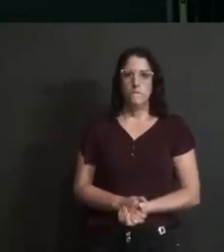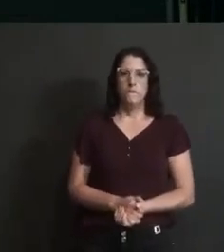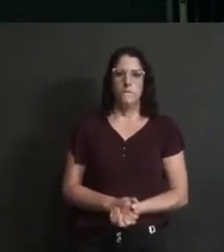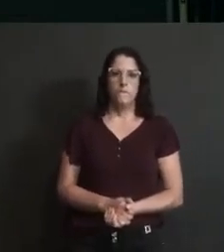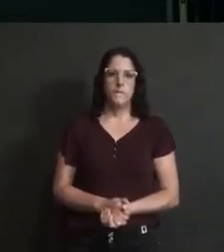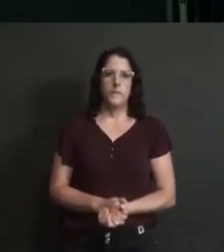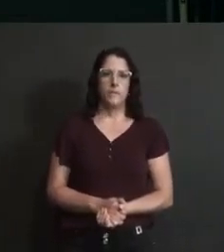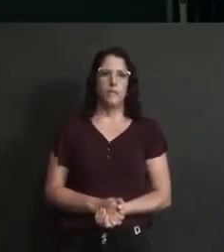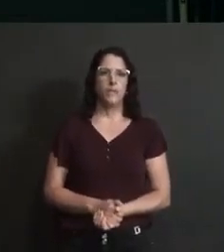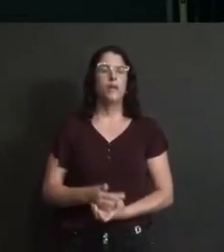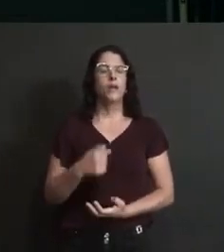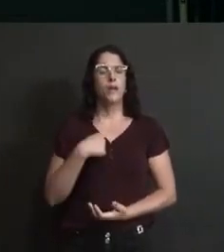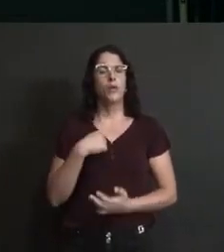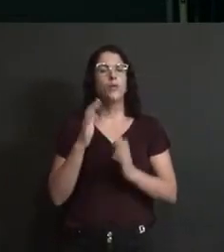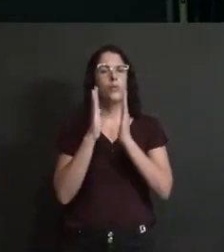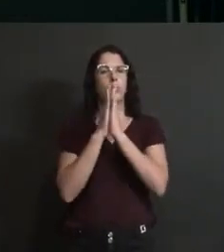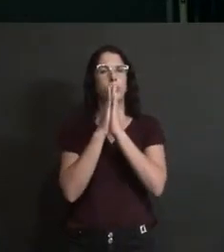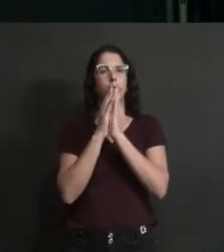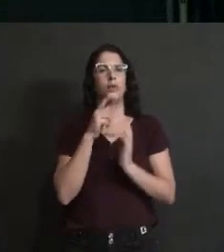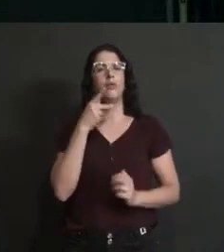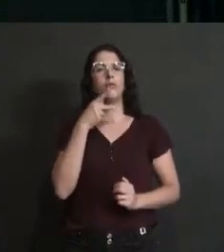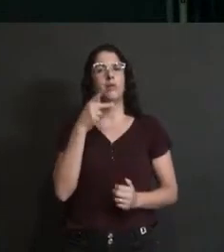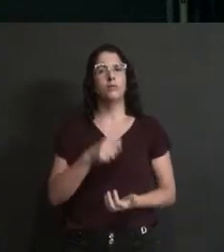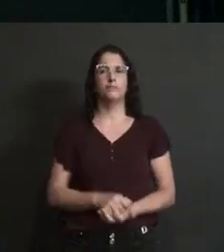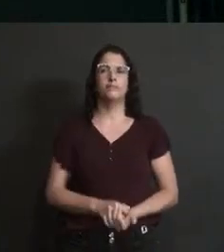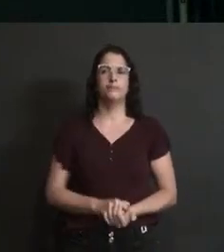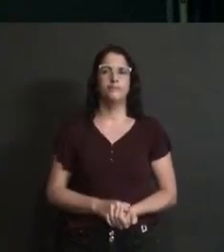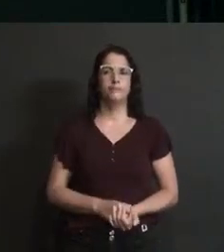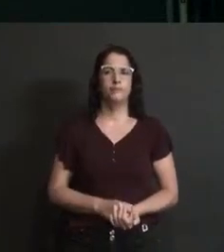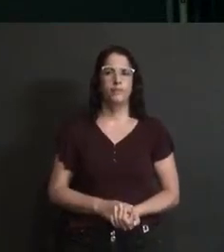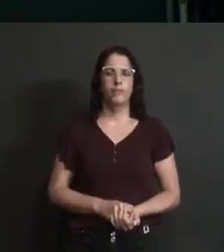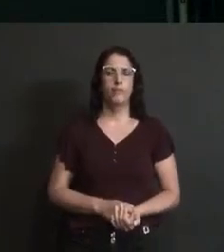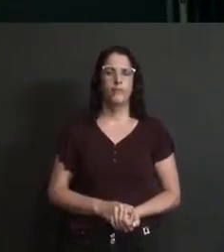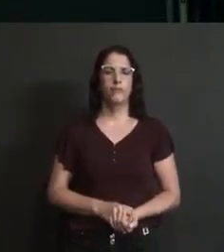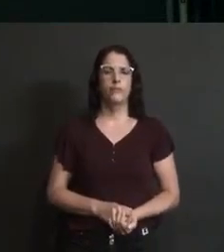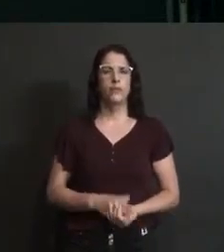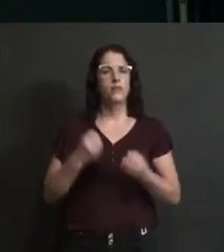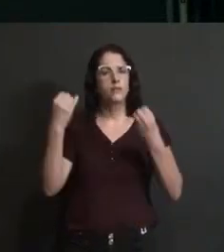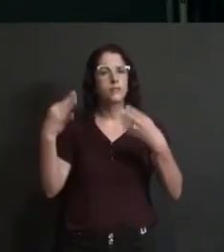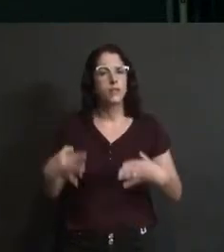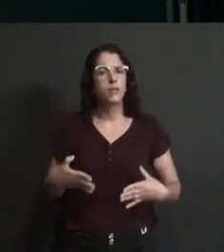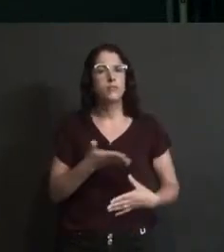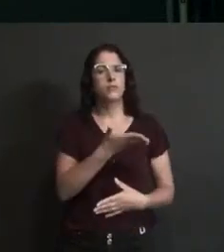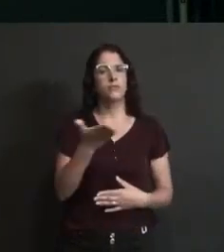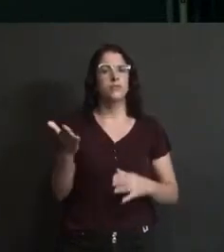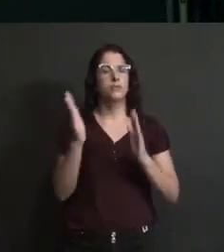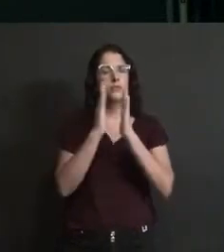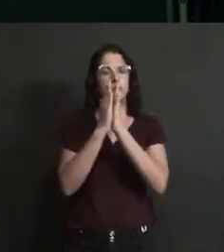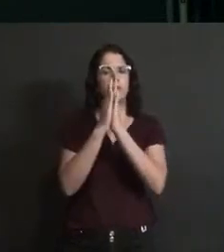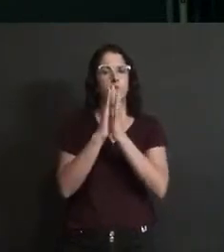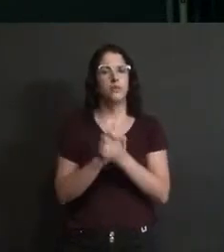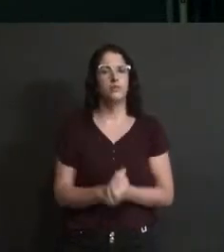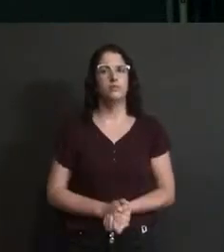O que eu quero orar nessa noite, o que eu quero falar com você nesta noite, nesta oração,